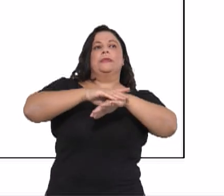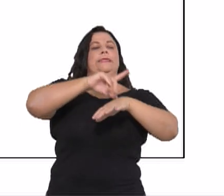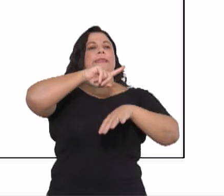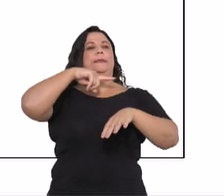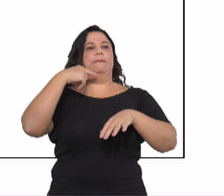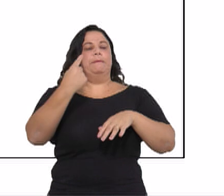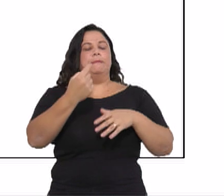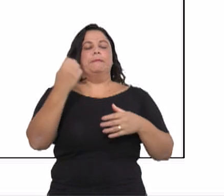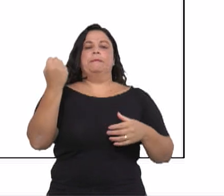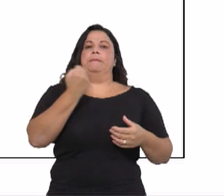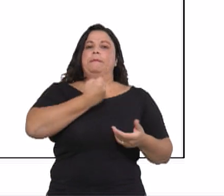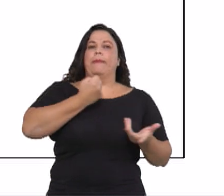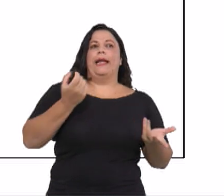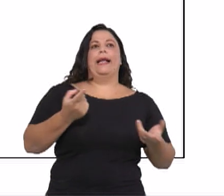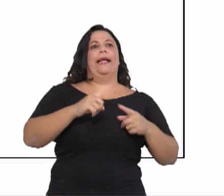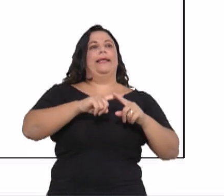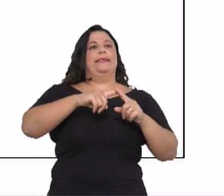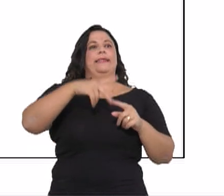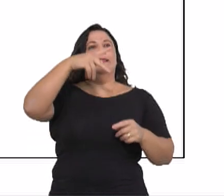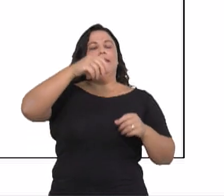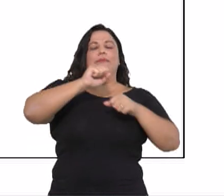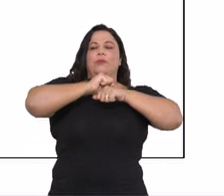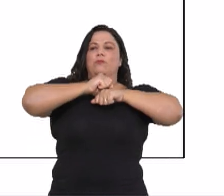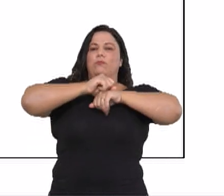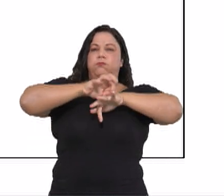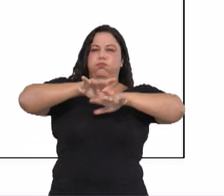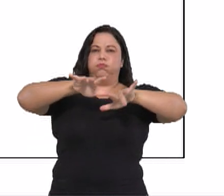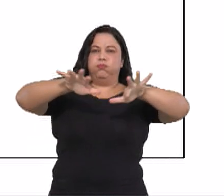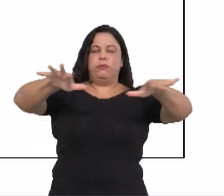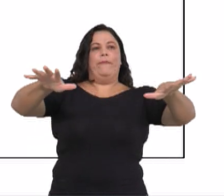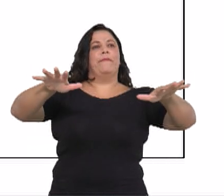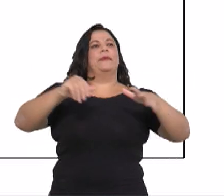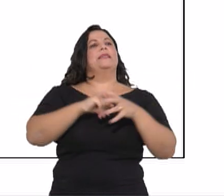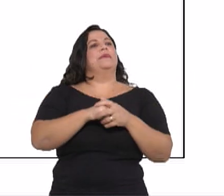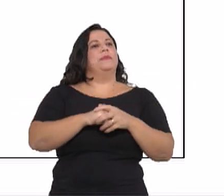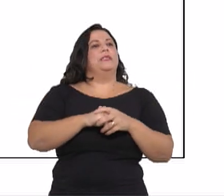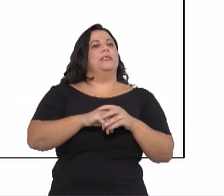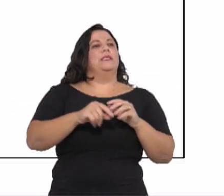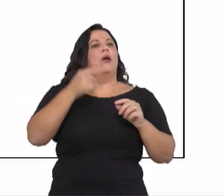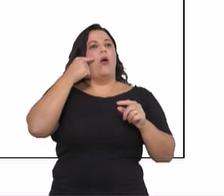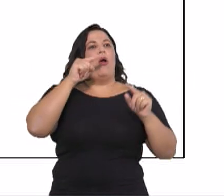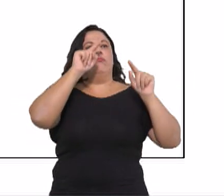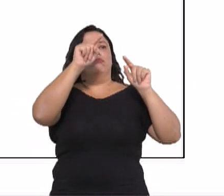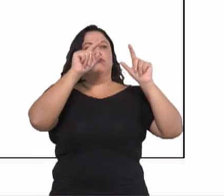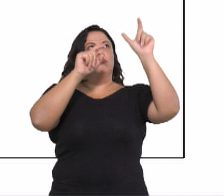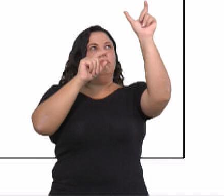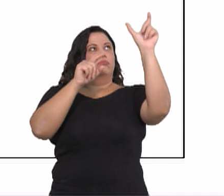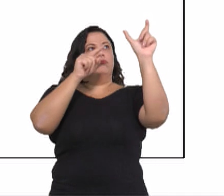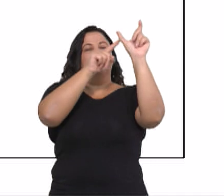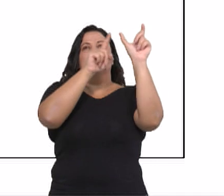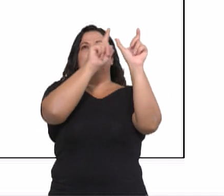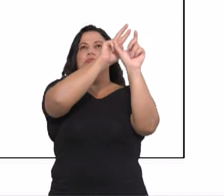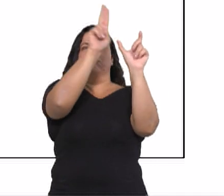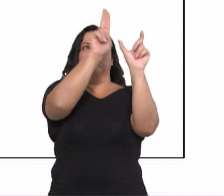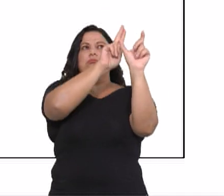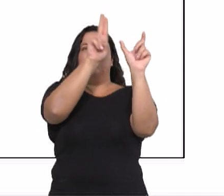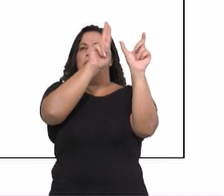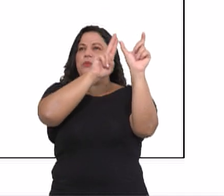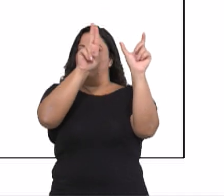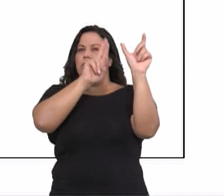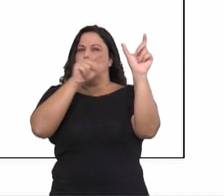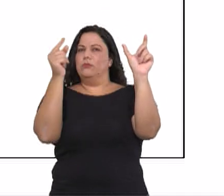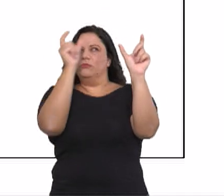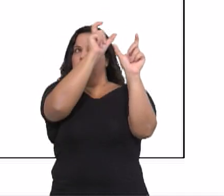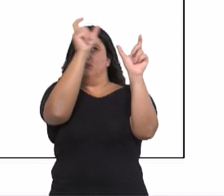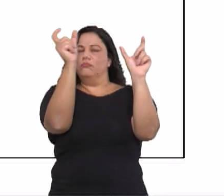mata vírus, uma bactéria, mata bala, revólver, diria a Dona